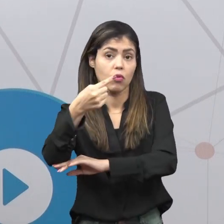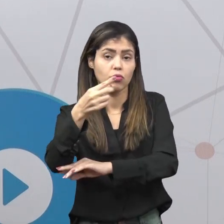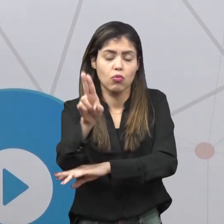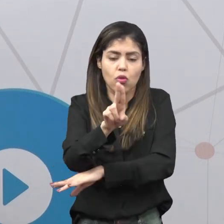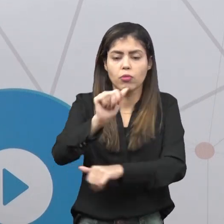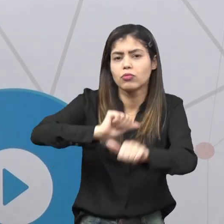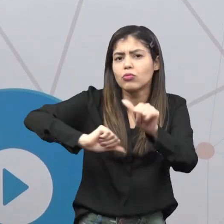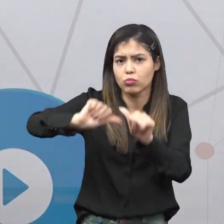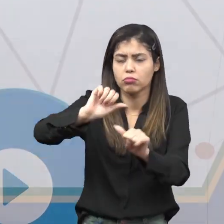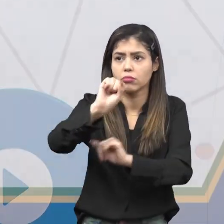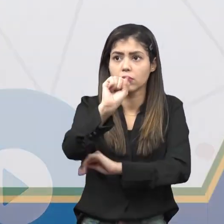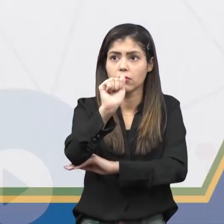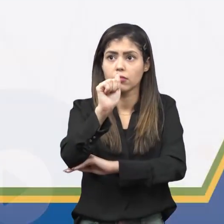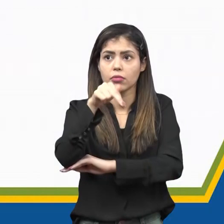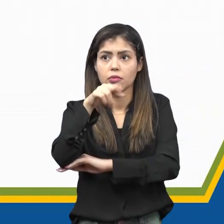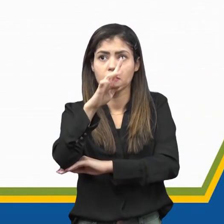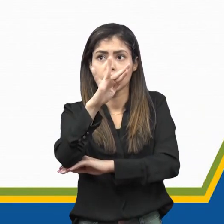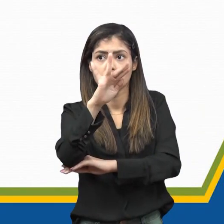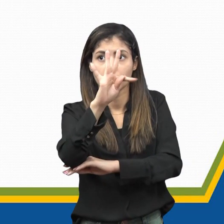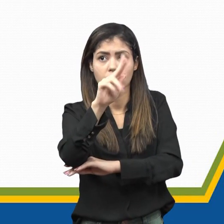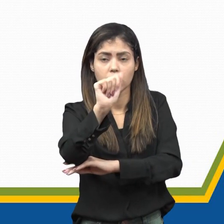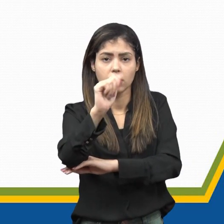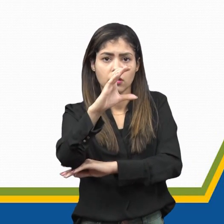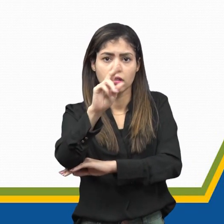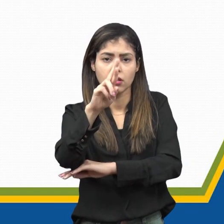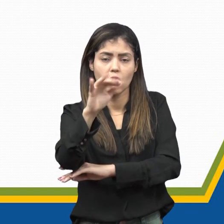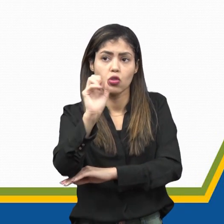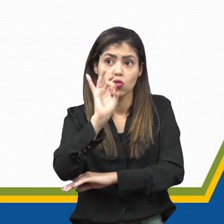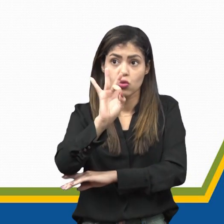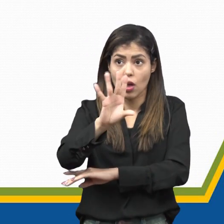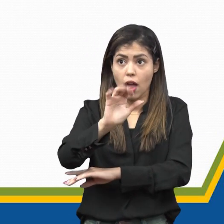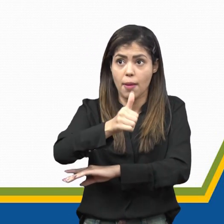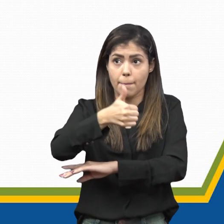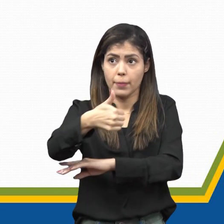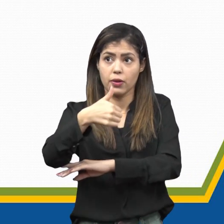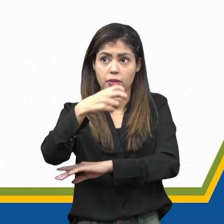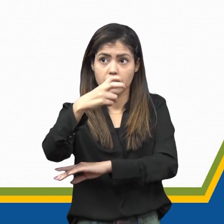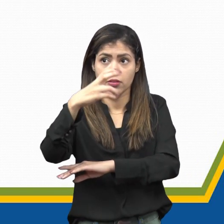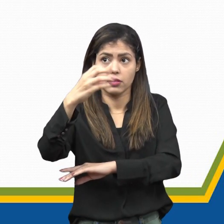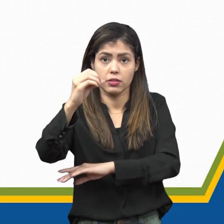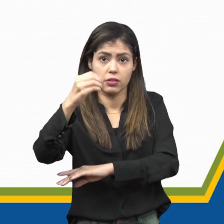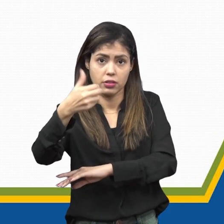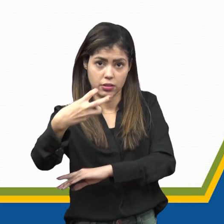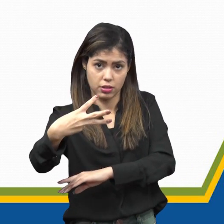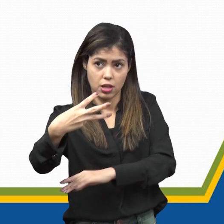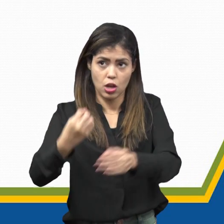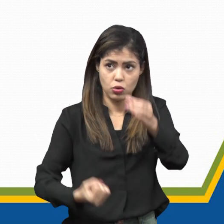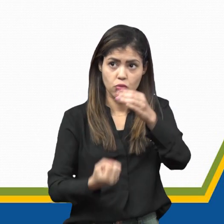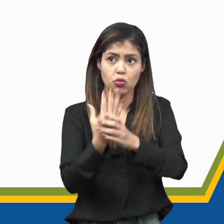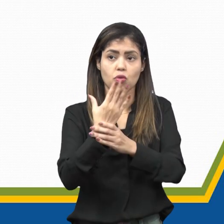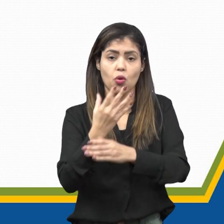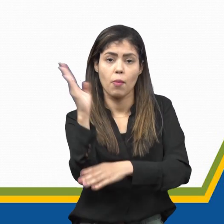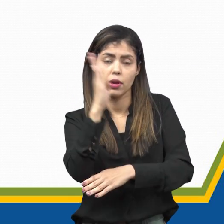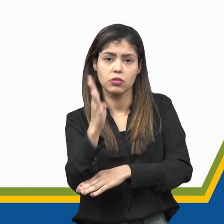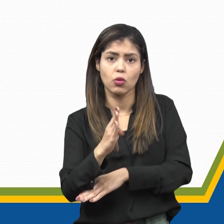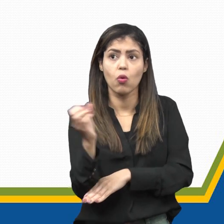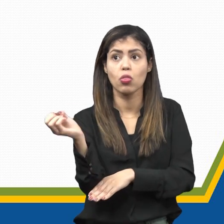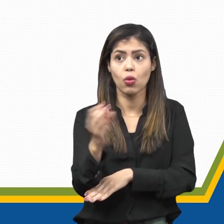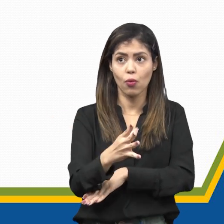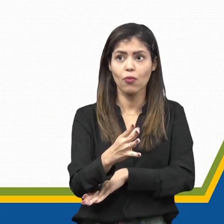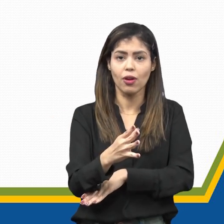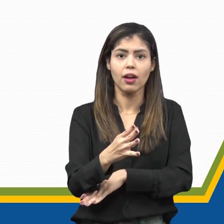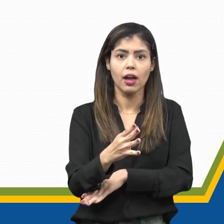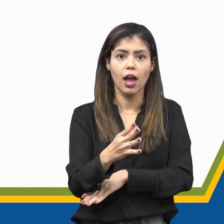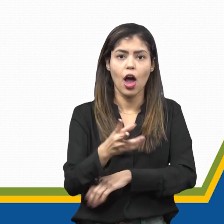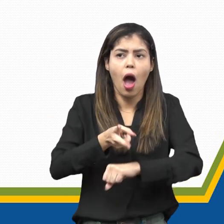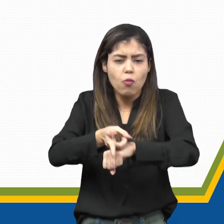Santa Cruz, Só em 1503 que surge o nome do Brasil, ele surge por conta aí da